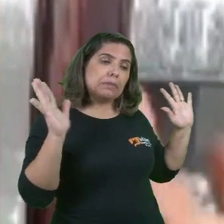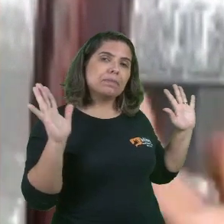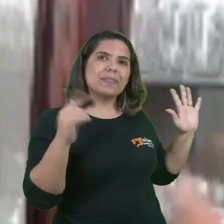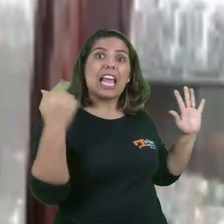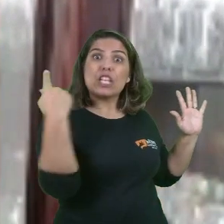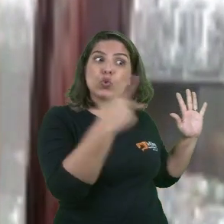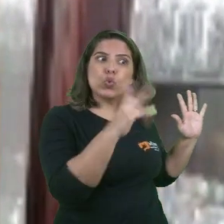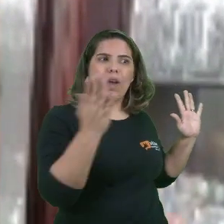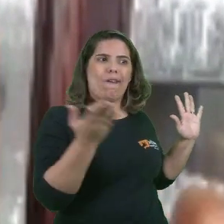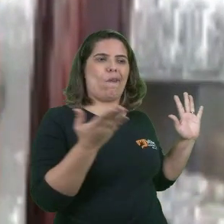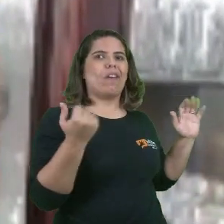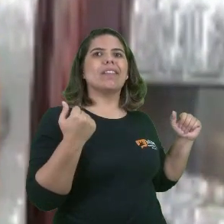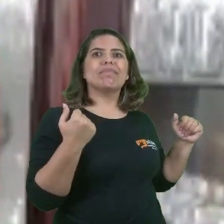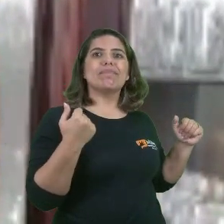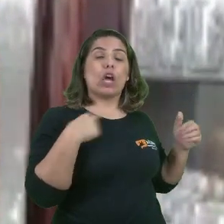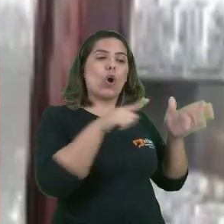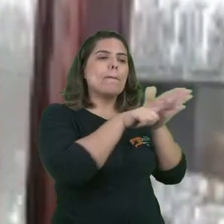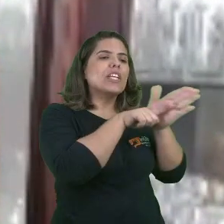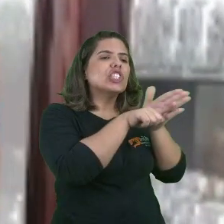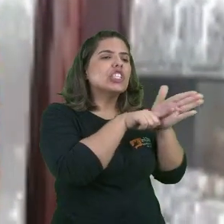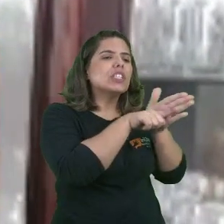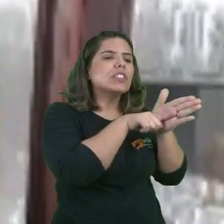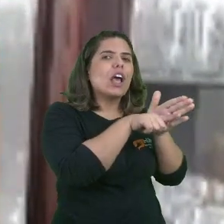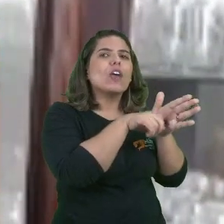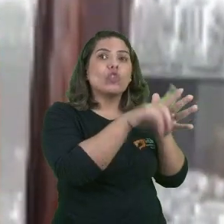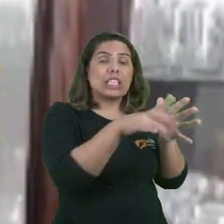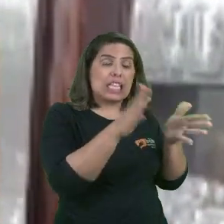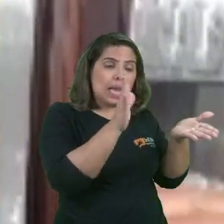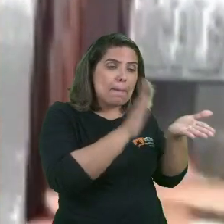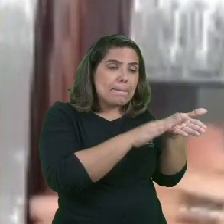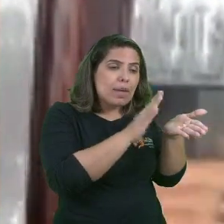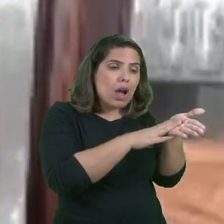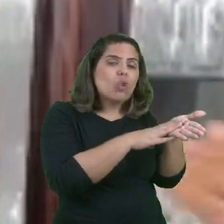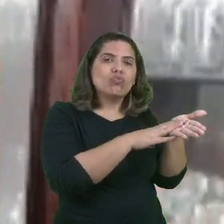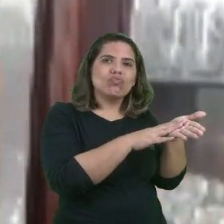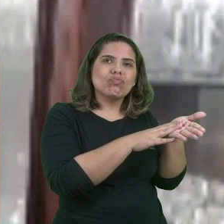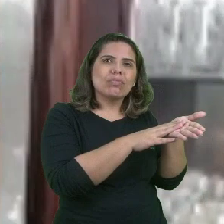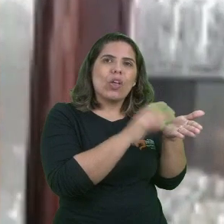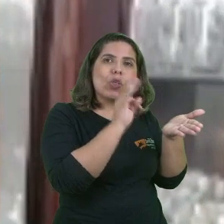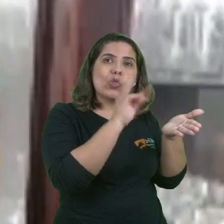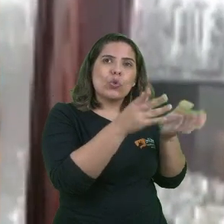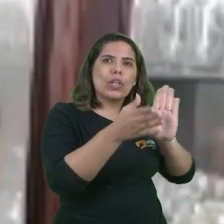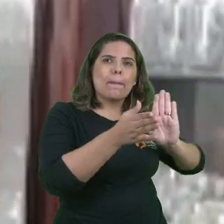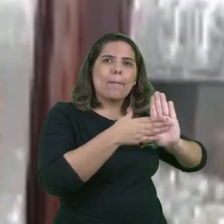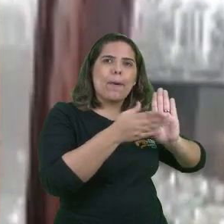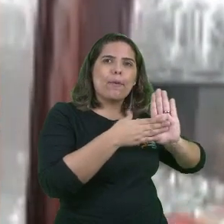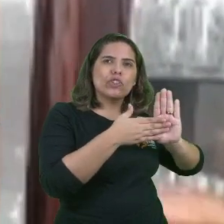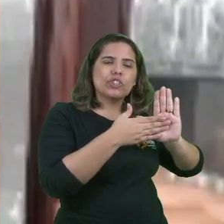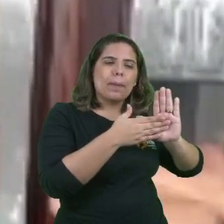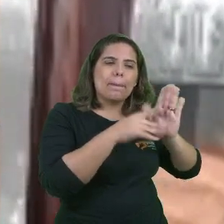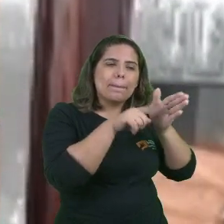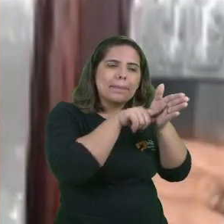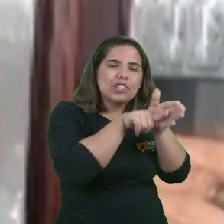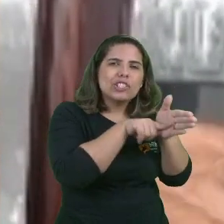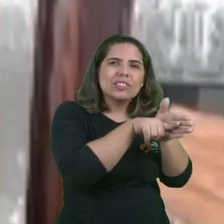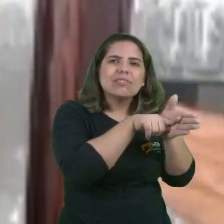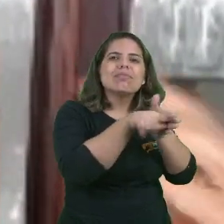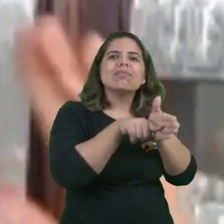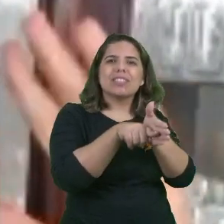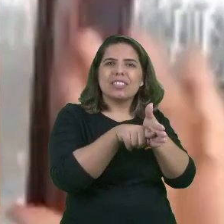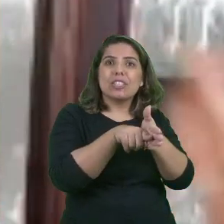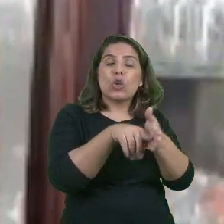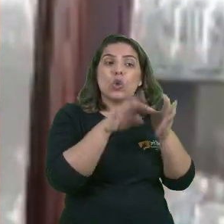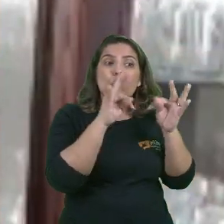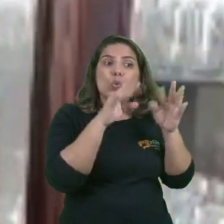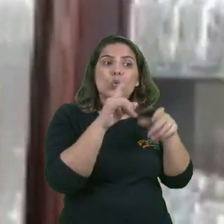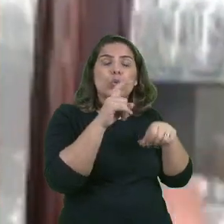essa senhora é sua é o pesquisador que tem as mãos toda a proposta de pesquisa todo